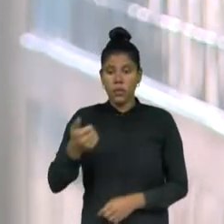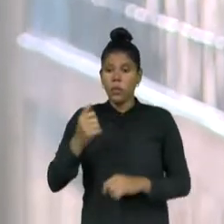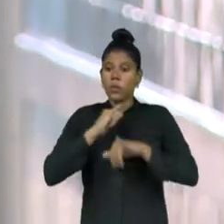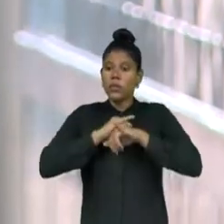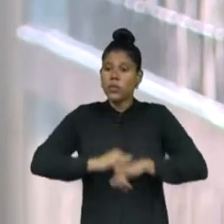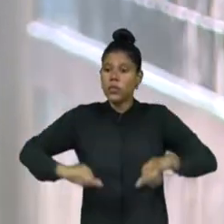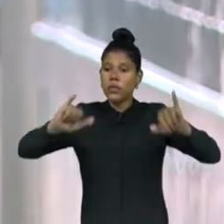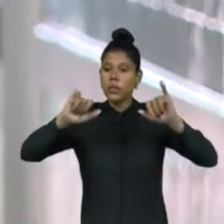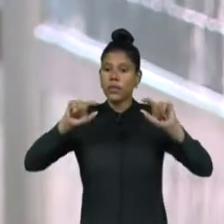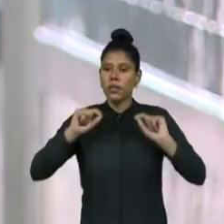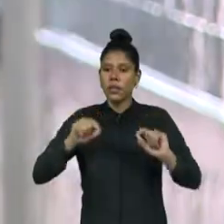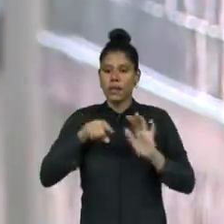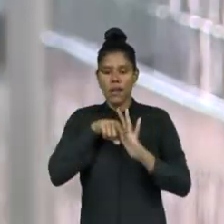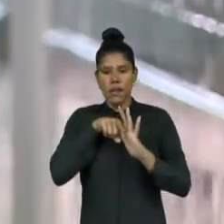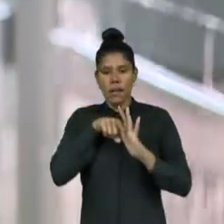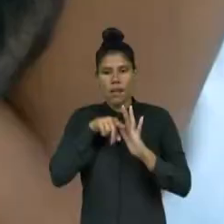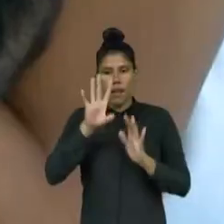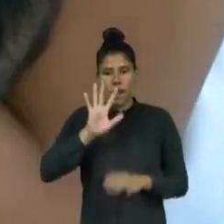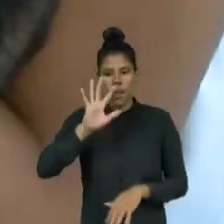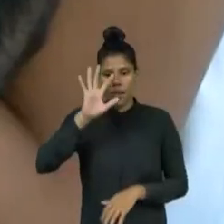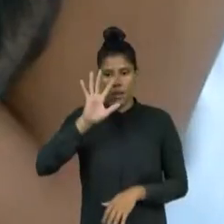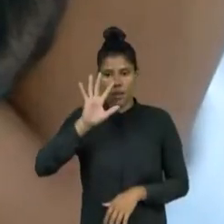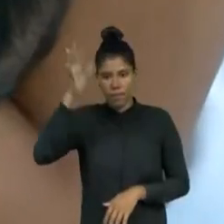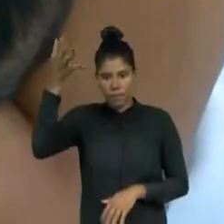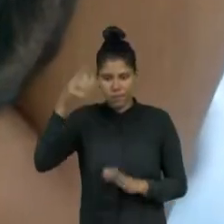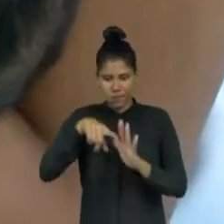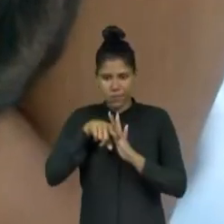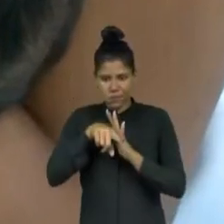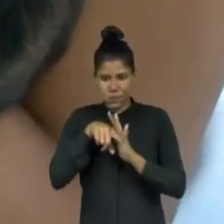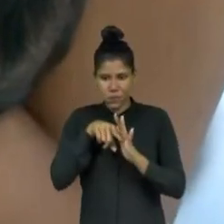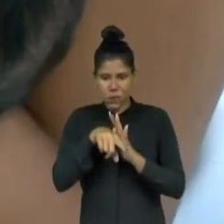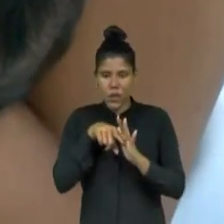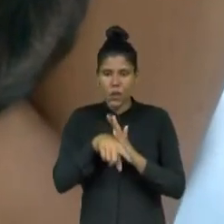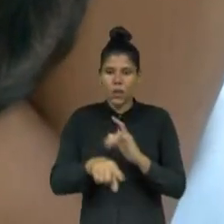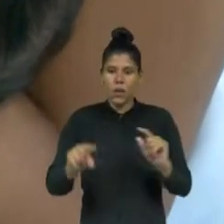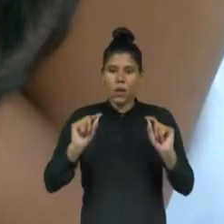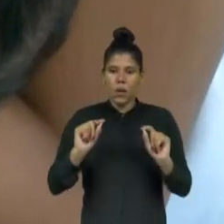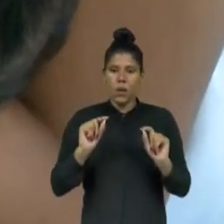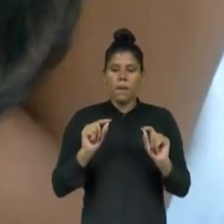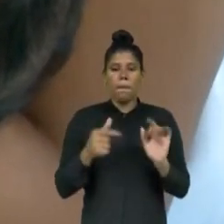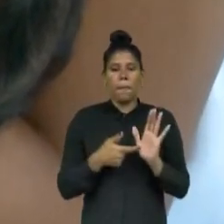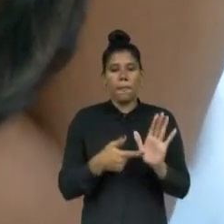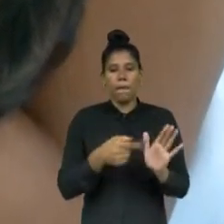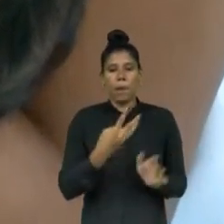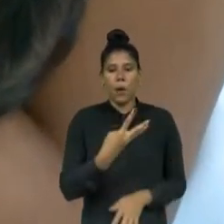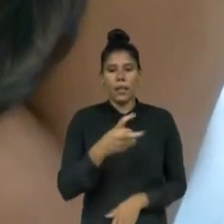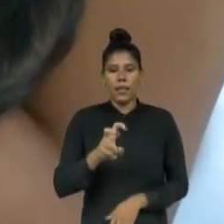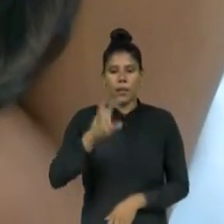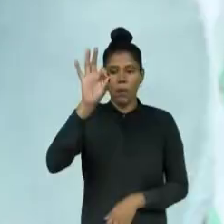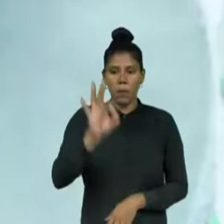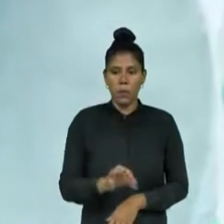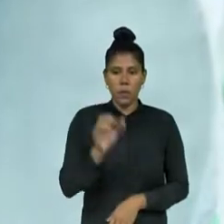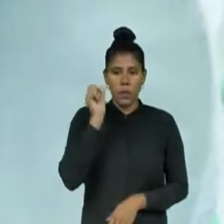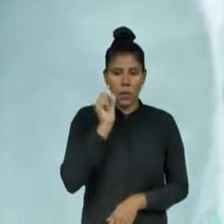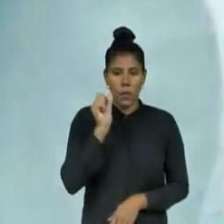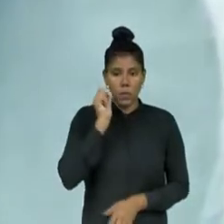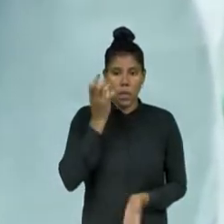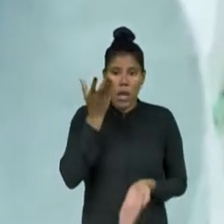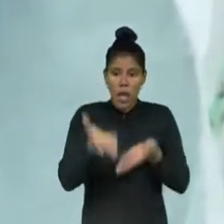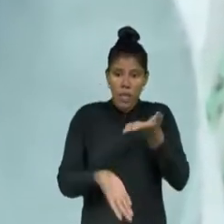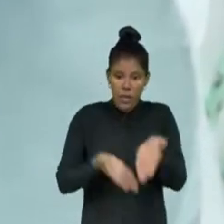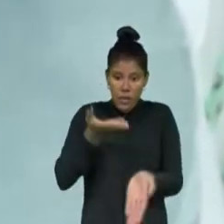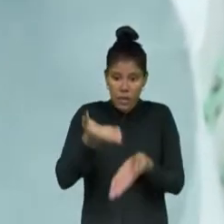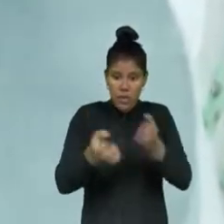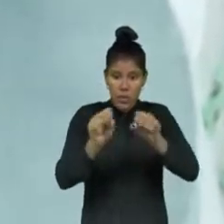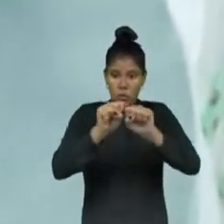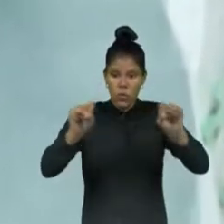da pesquisa Nascer no Brasil, que apontou que 45% das mulheres atendidas no Sistema